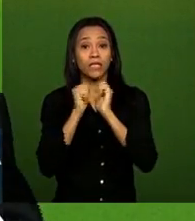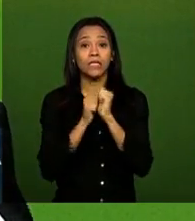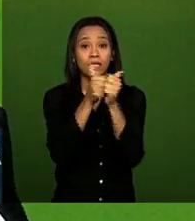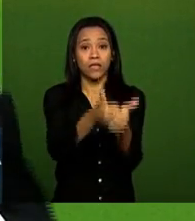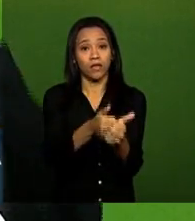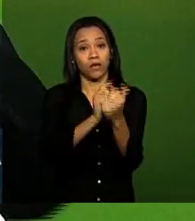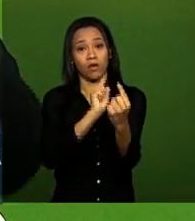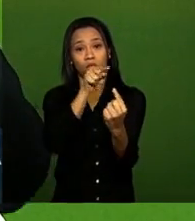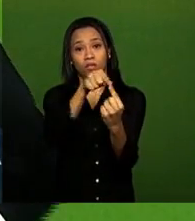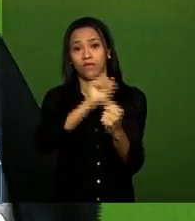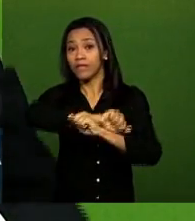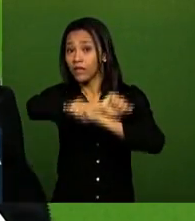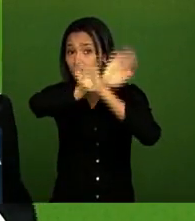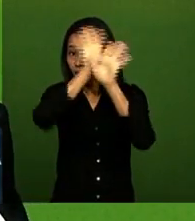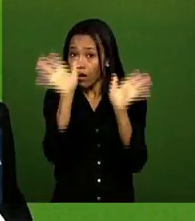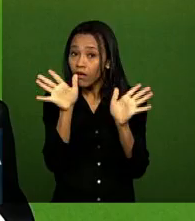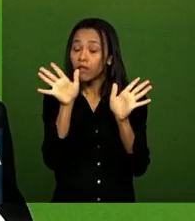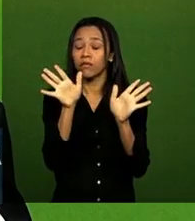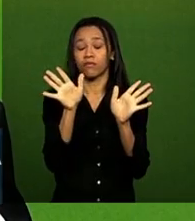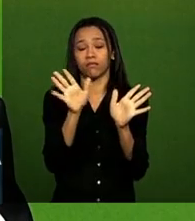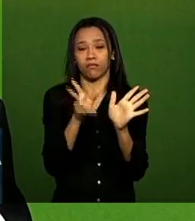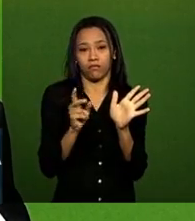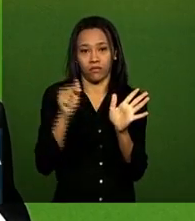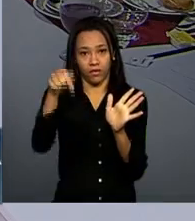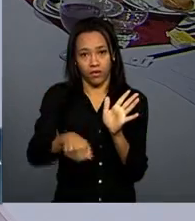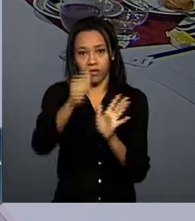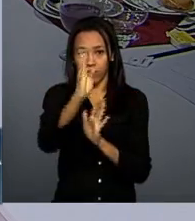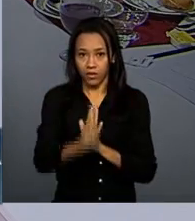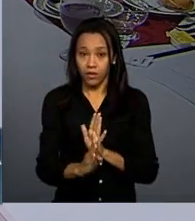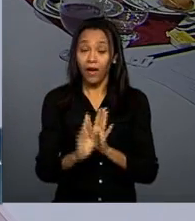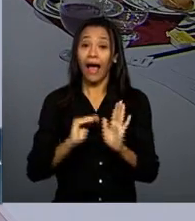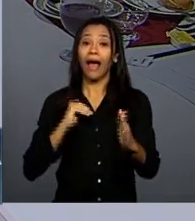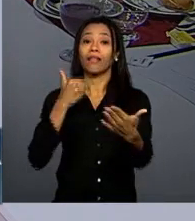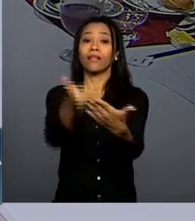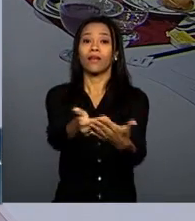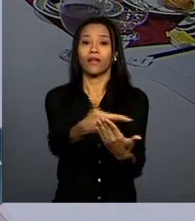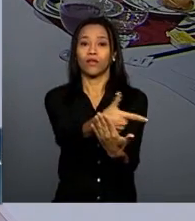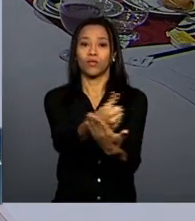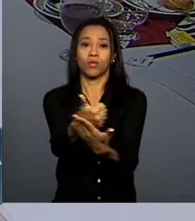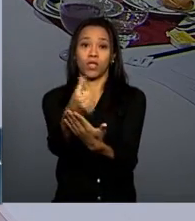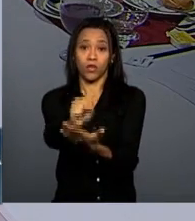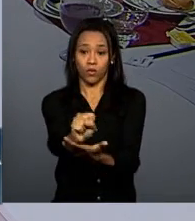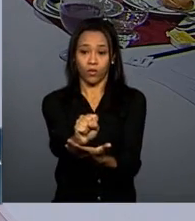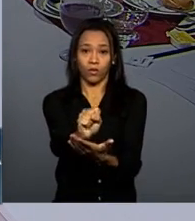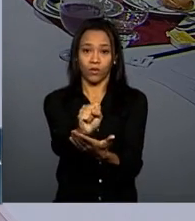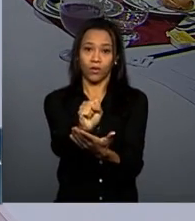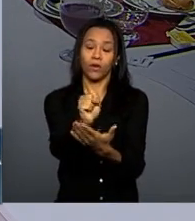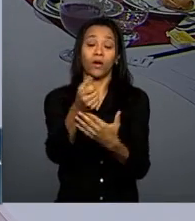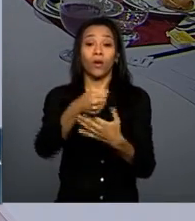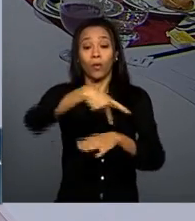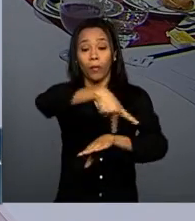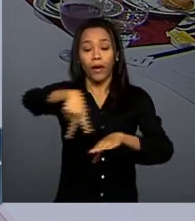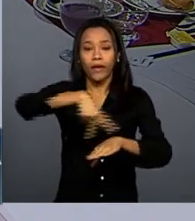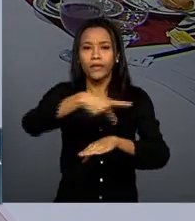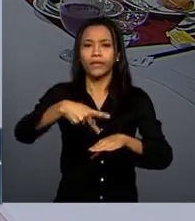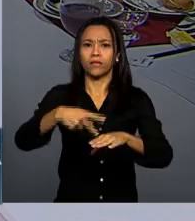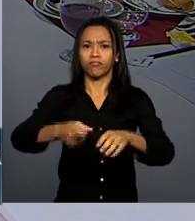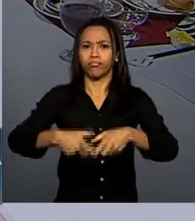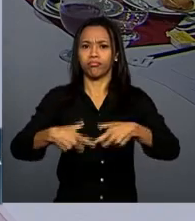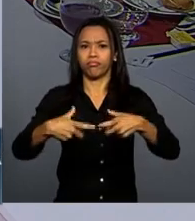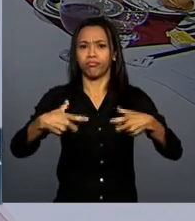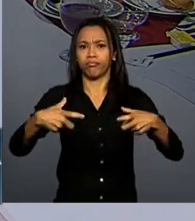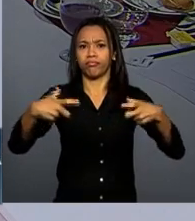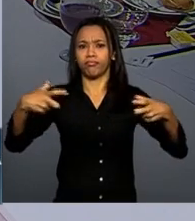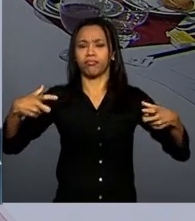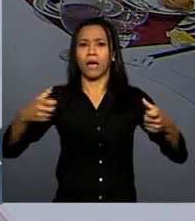temos de chegada do país em 2018 um país com crescimento econômico um país com Mais